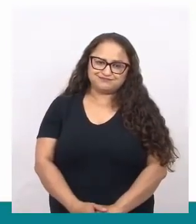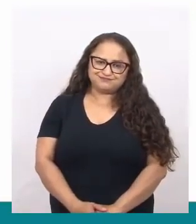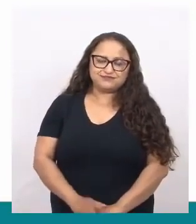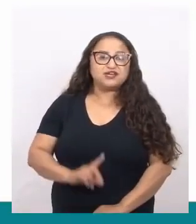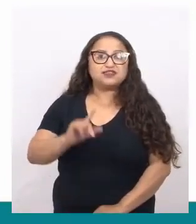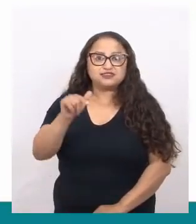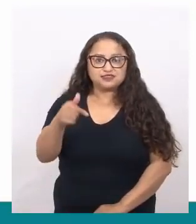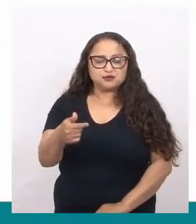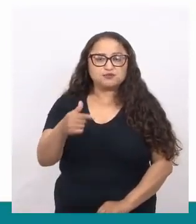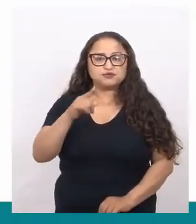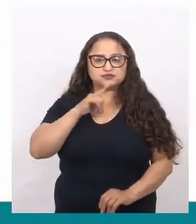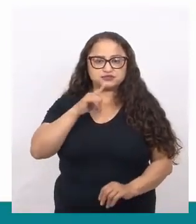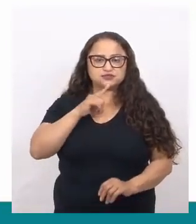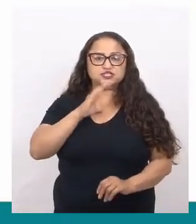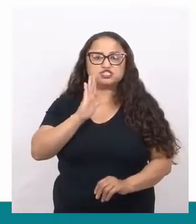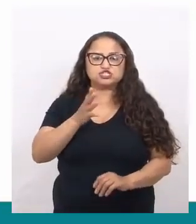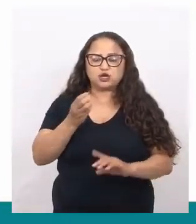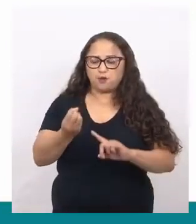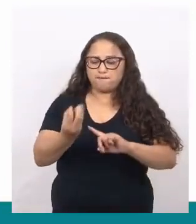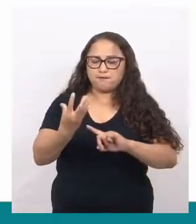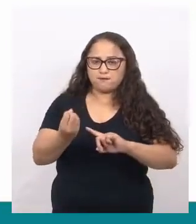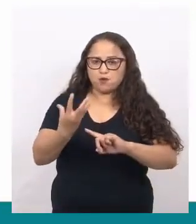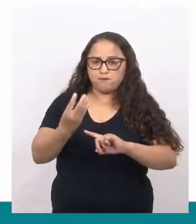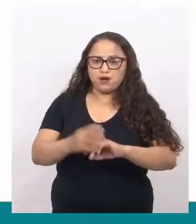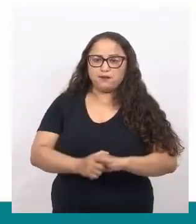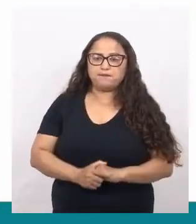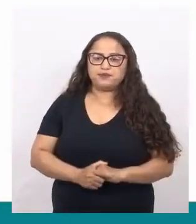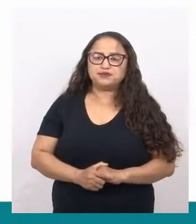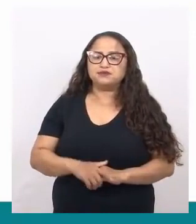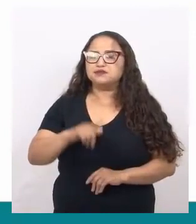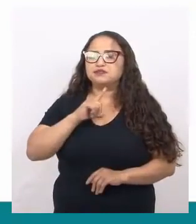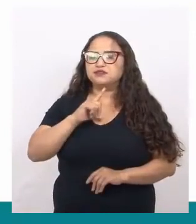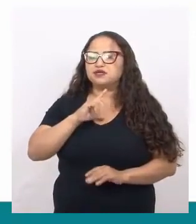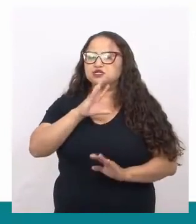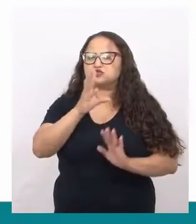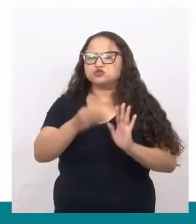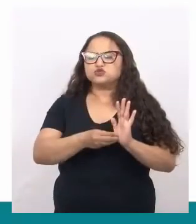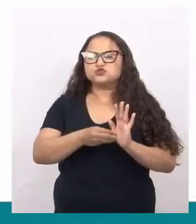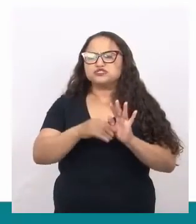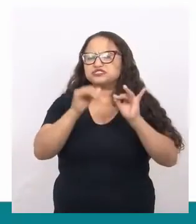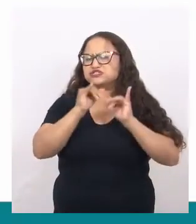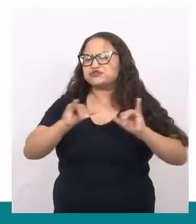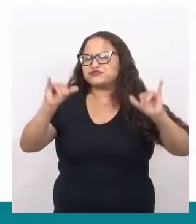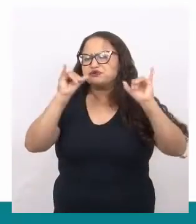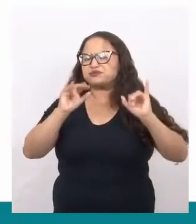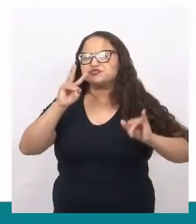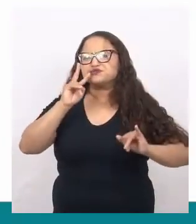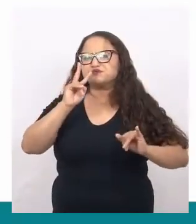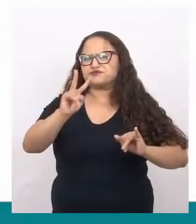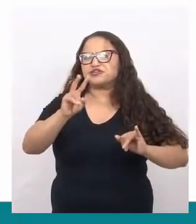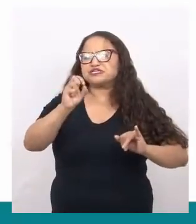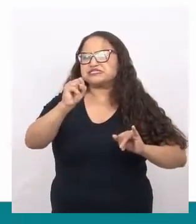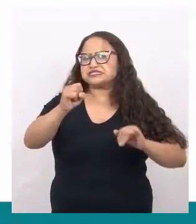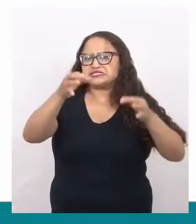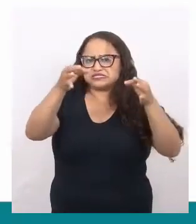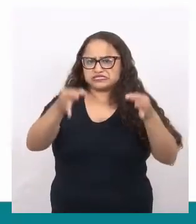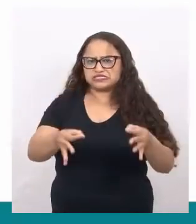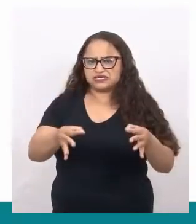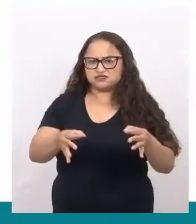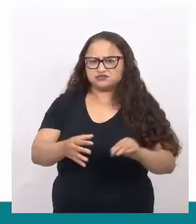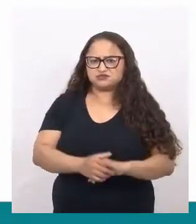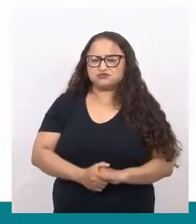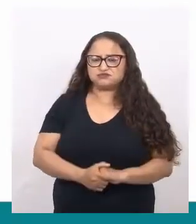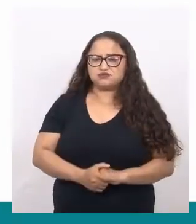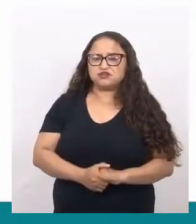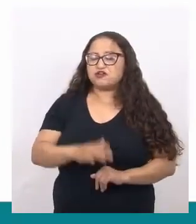Depois que ele passar o pop-up, vai aparecer para ele todos os dados dele para ele verificar se está tudo certinho, tá? Então,